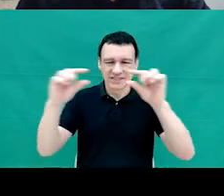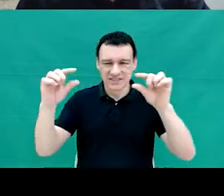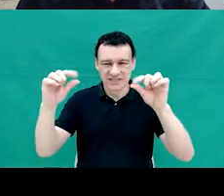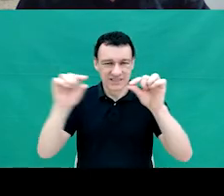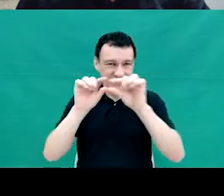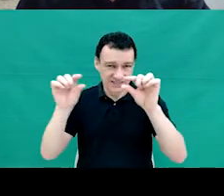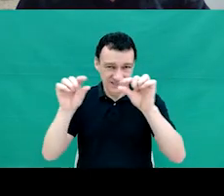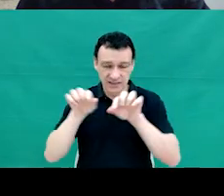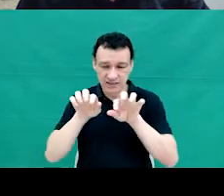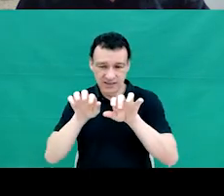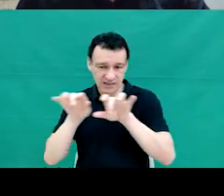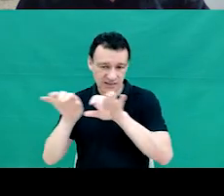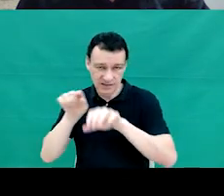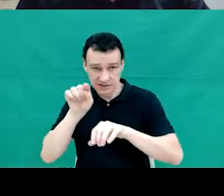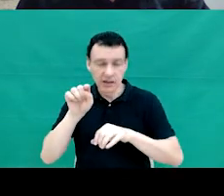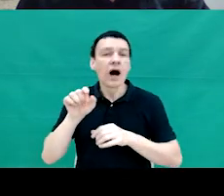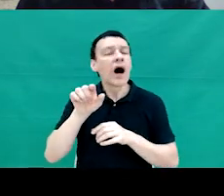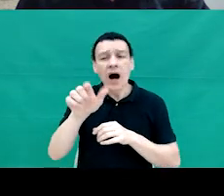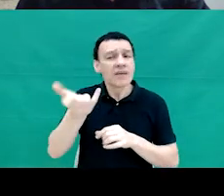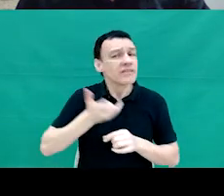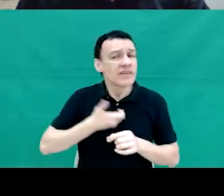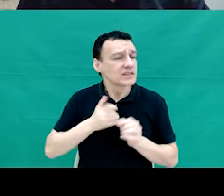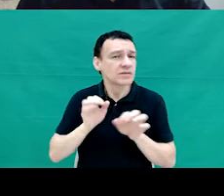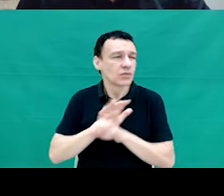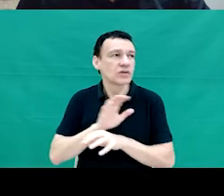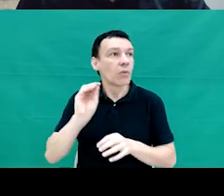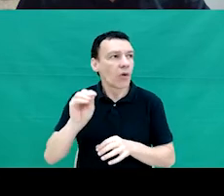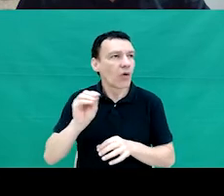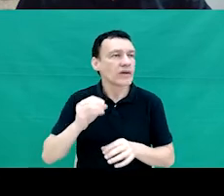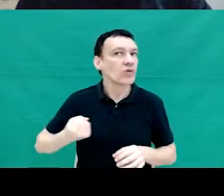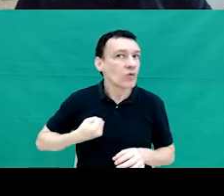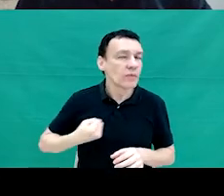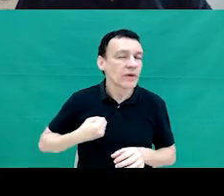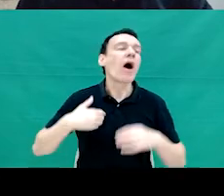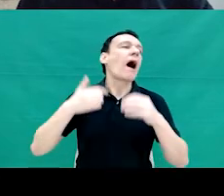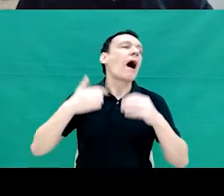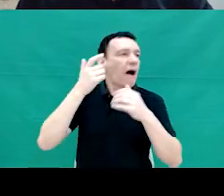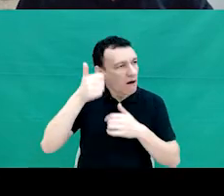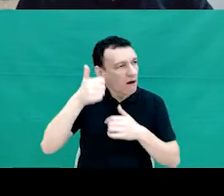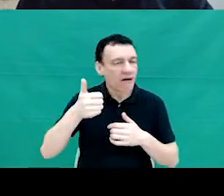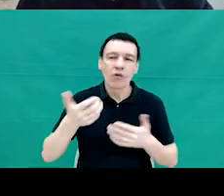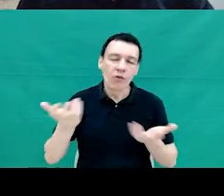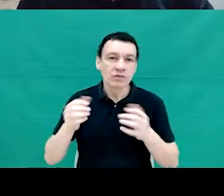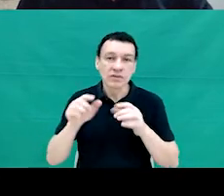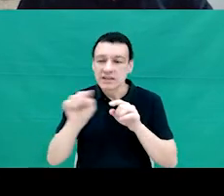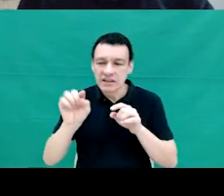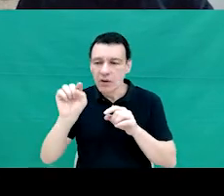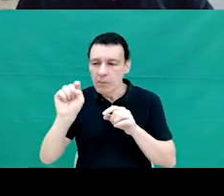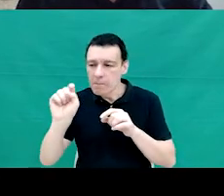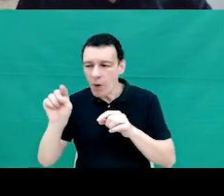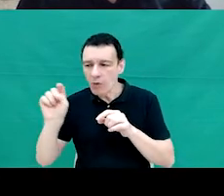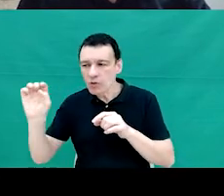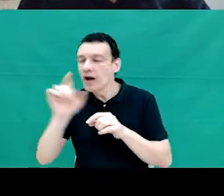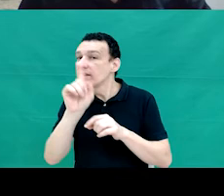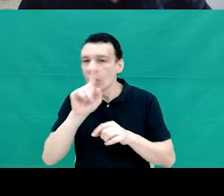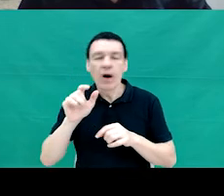não forçar o seu usuário a tentar adivinhar o que ele precisa fazer com aquele determinado componente, o que ele